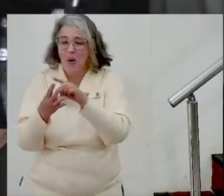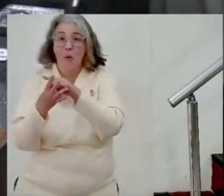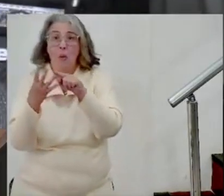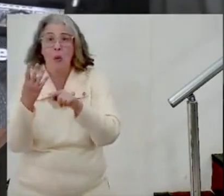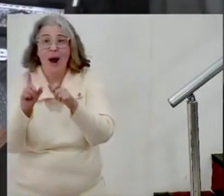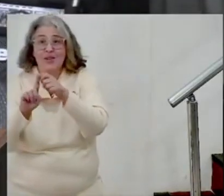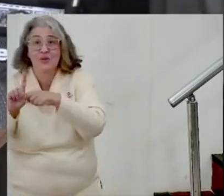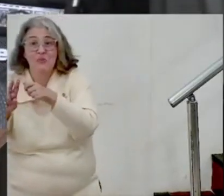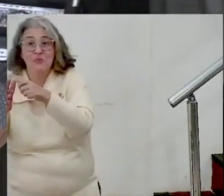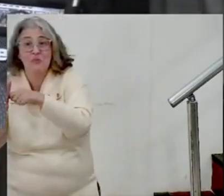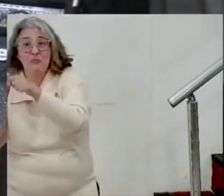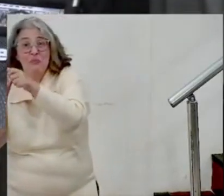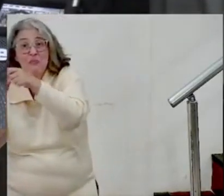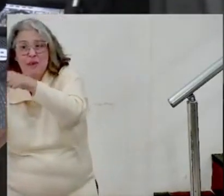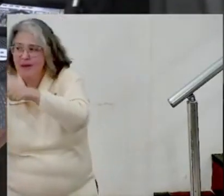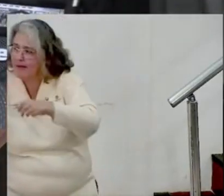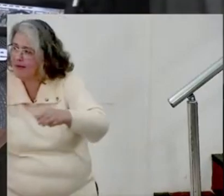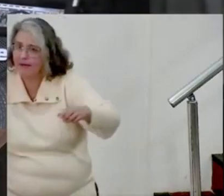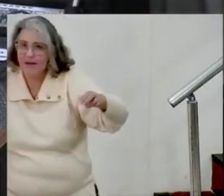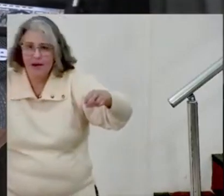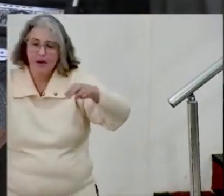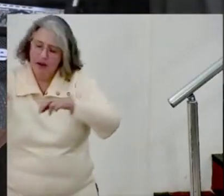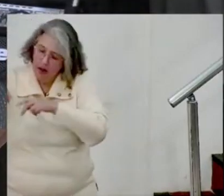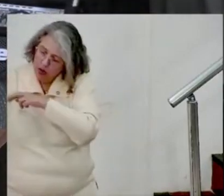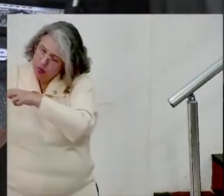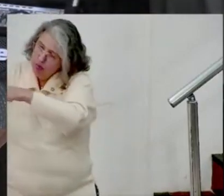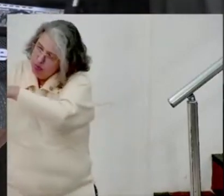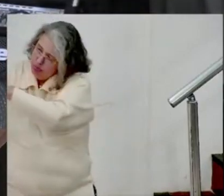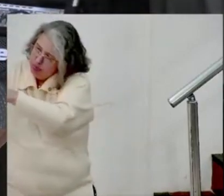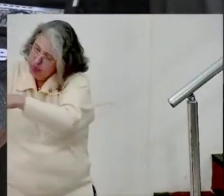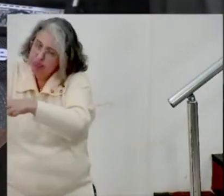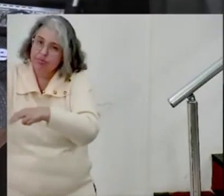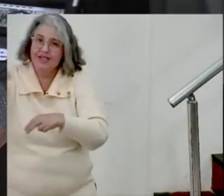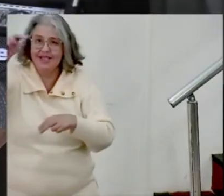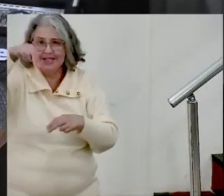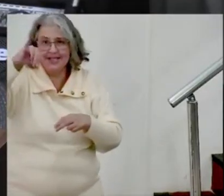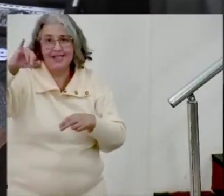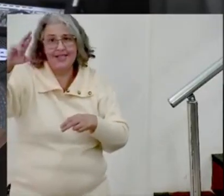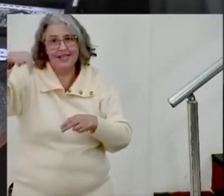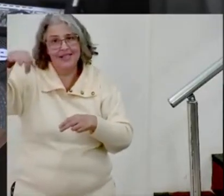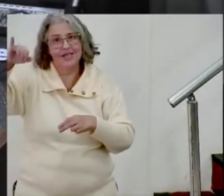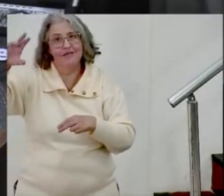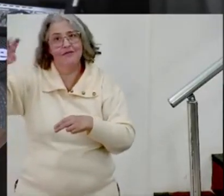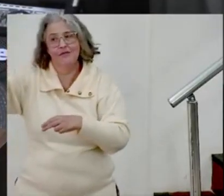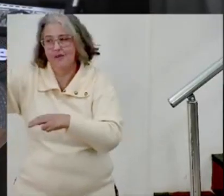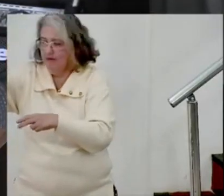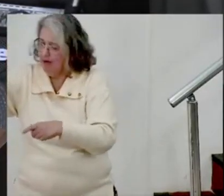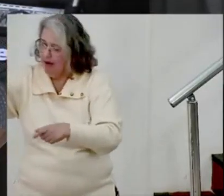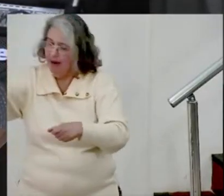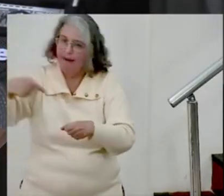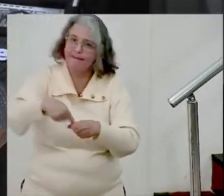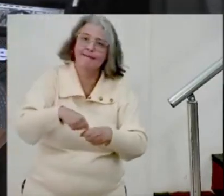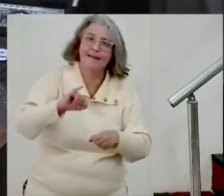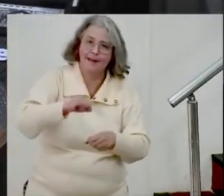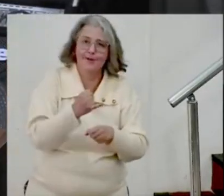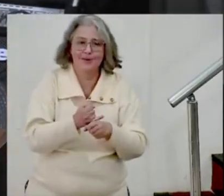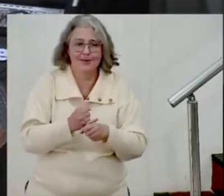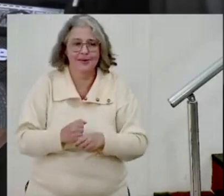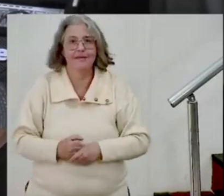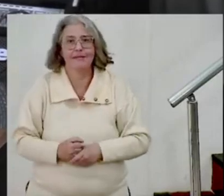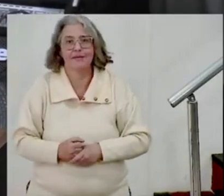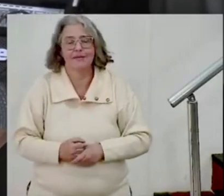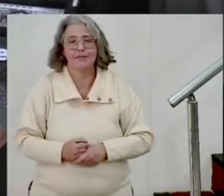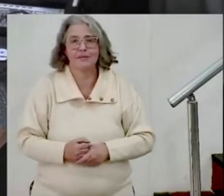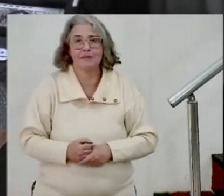Jerusalém. Você tem ideia de como o Senaqueribe tem estrutura, logística, transporte? Ele tem fornecedor de hortaliça, de pão,